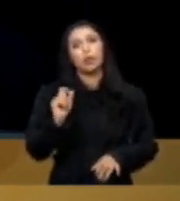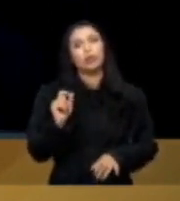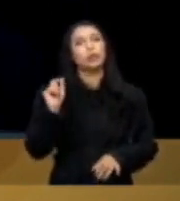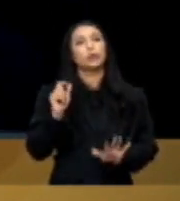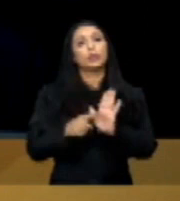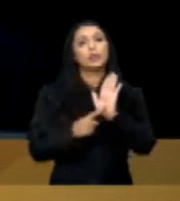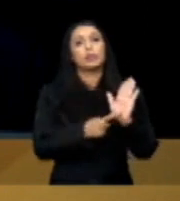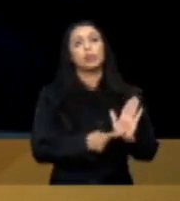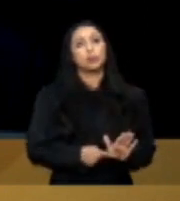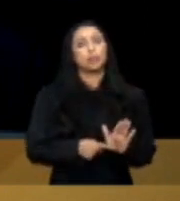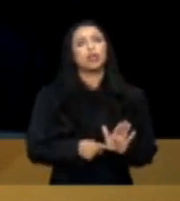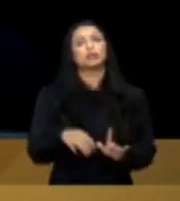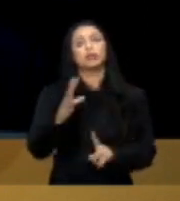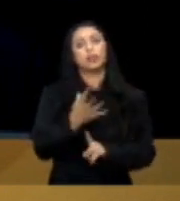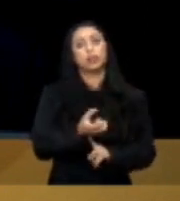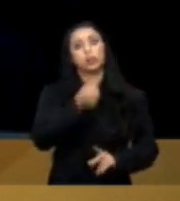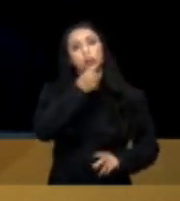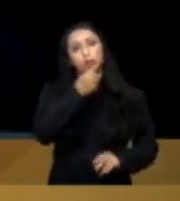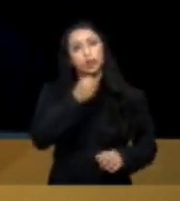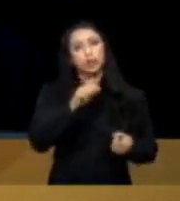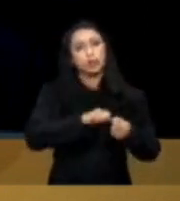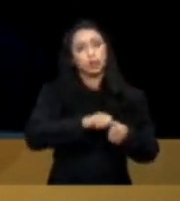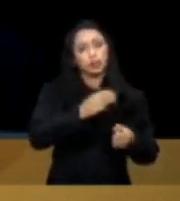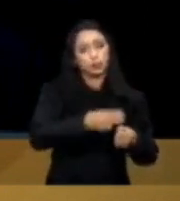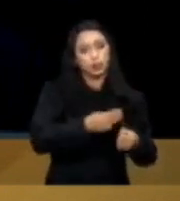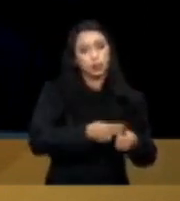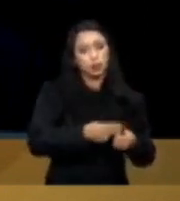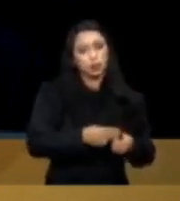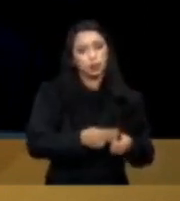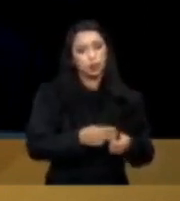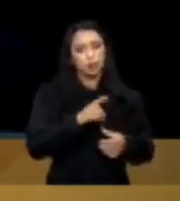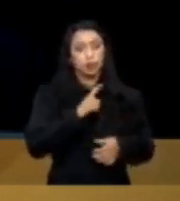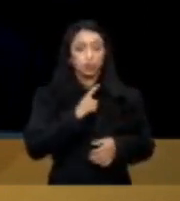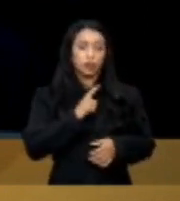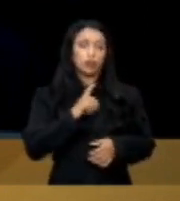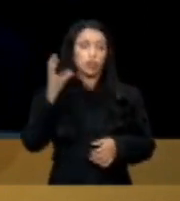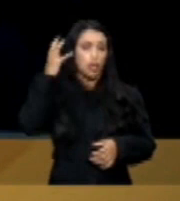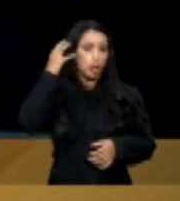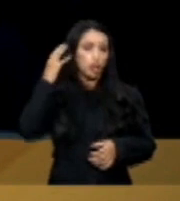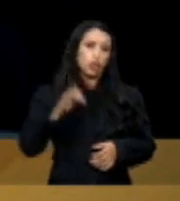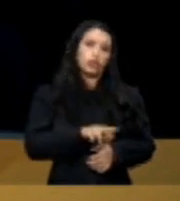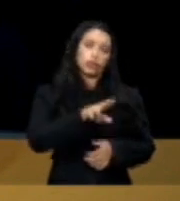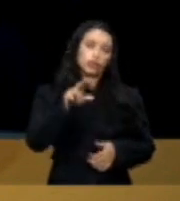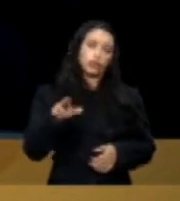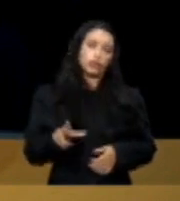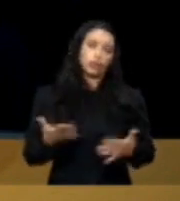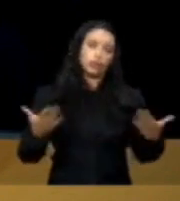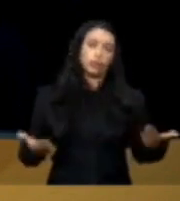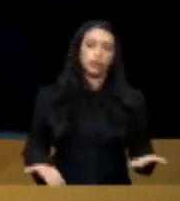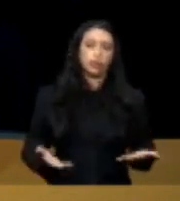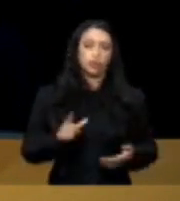artísticos e jornalísticos produzidos no município, objeto da outorga dos serviços de radiodifusão. Sob a ótica material, não parece